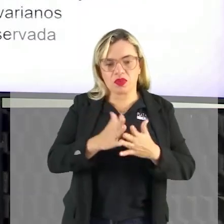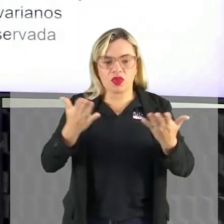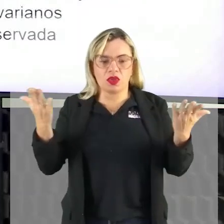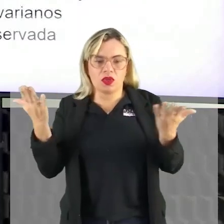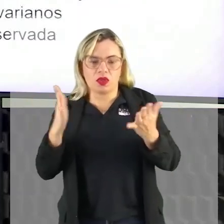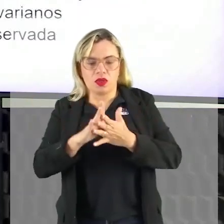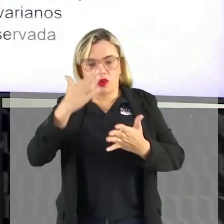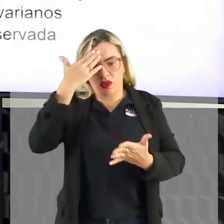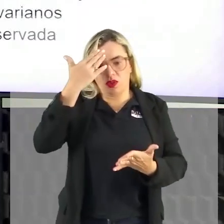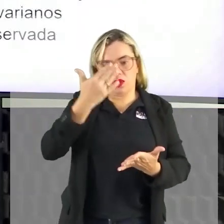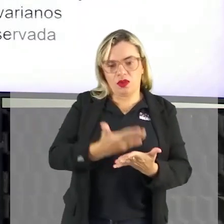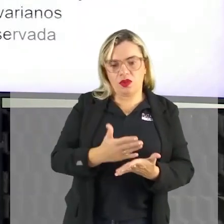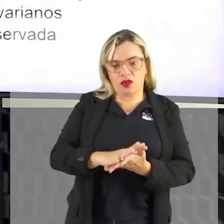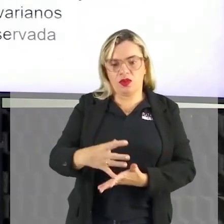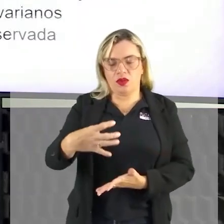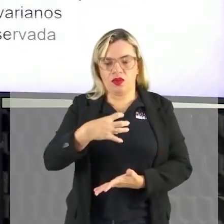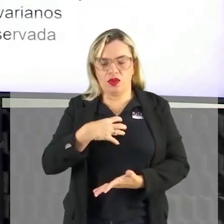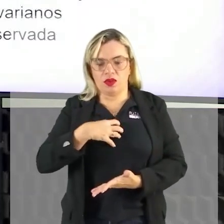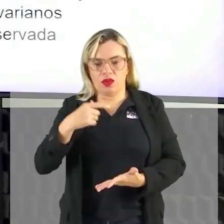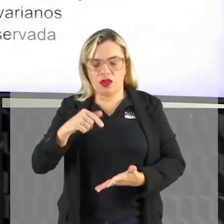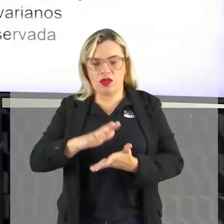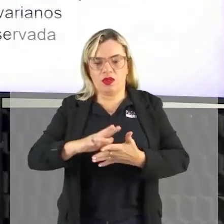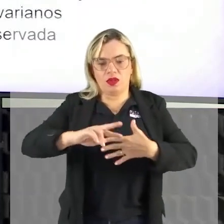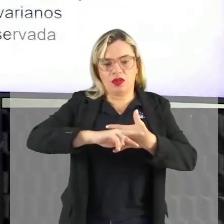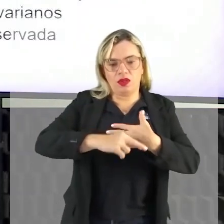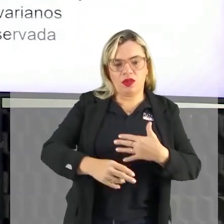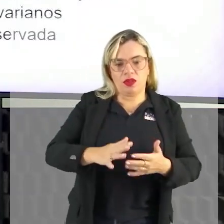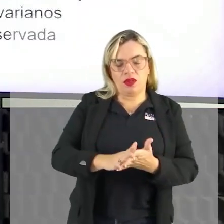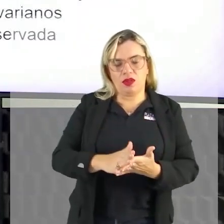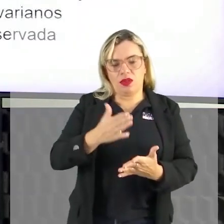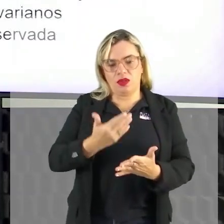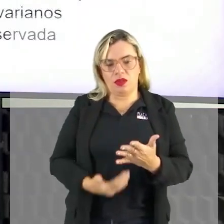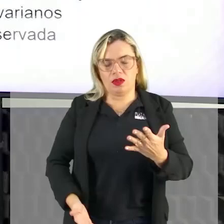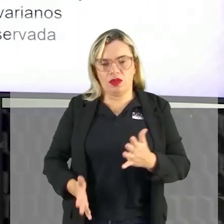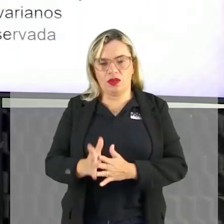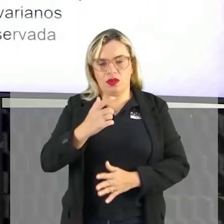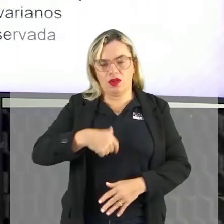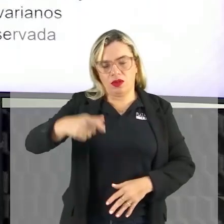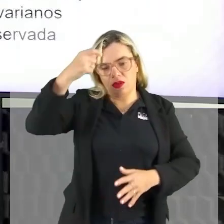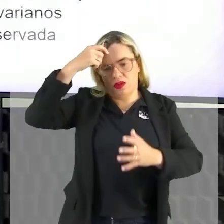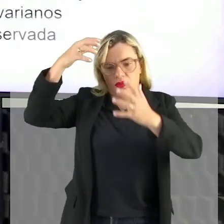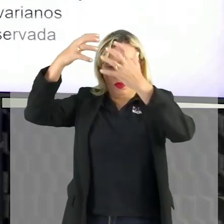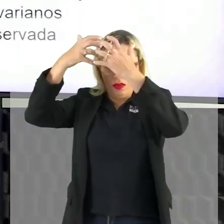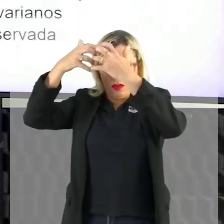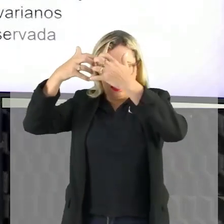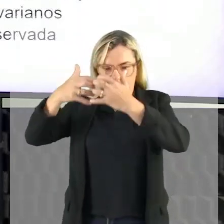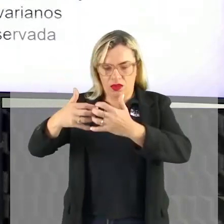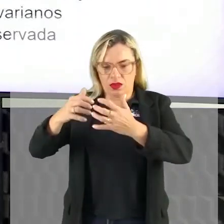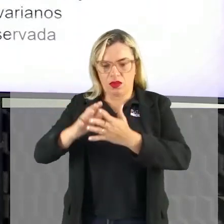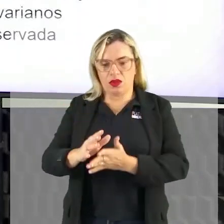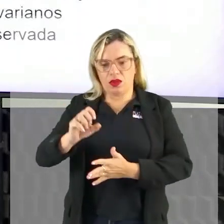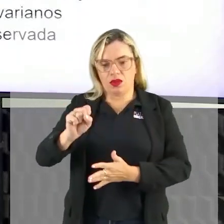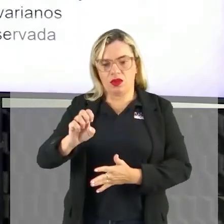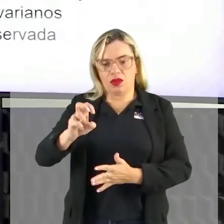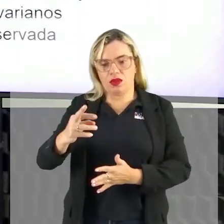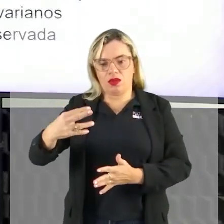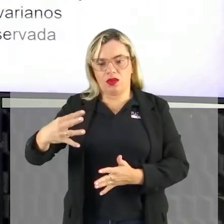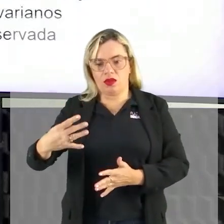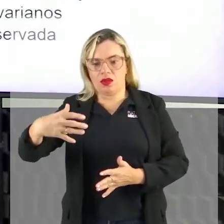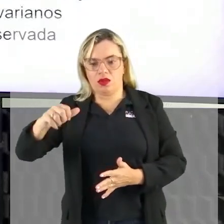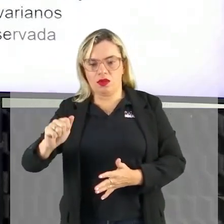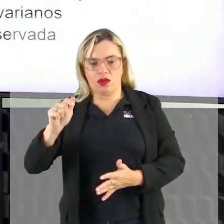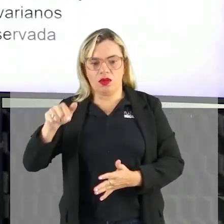Atualmente, acredita-se que os sintomas são resultados da queda na concentração do neurotransmissor